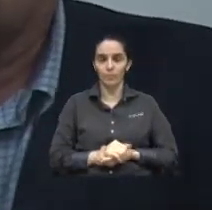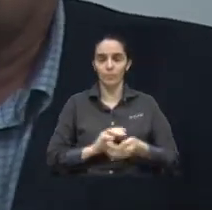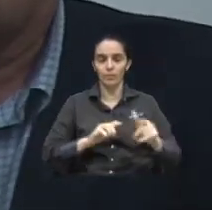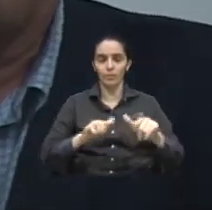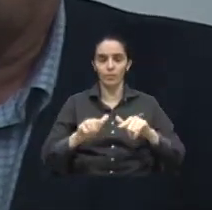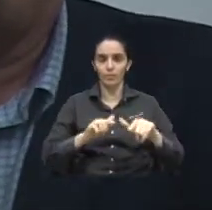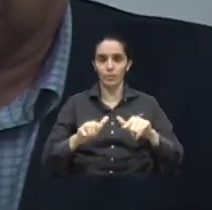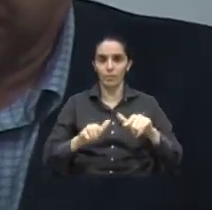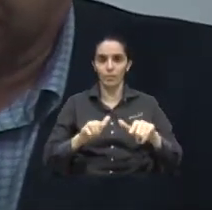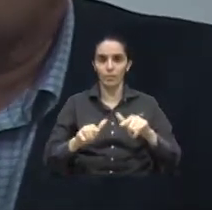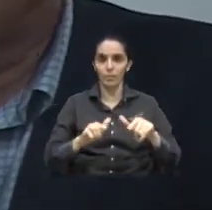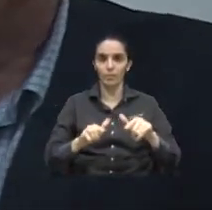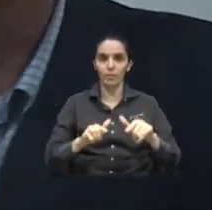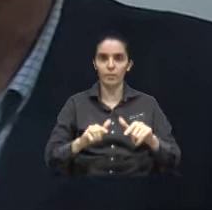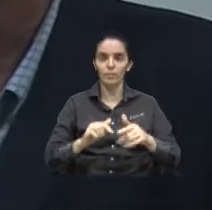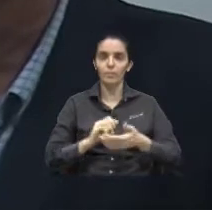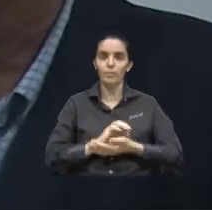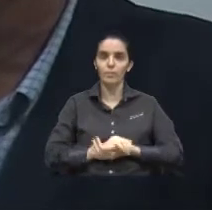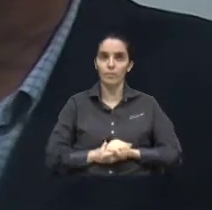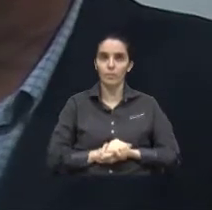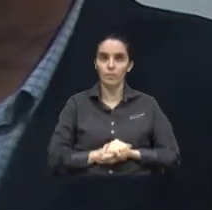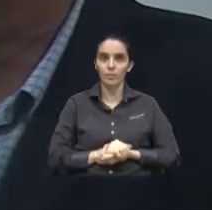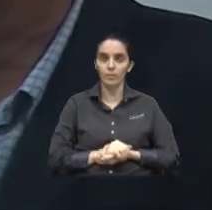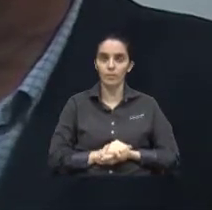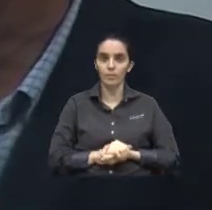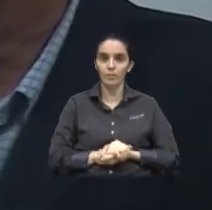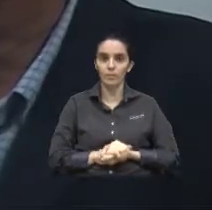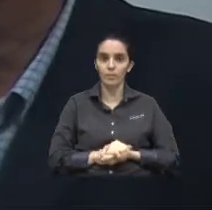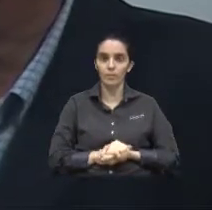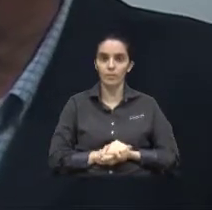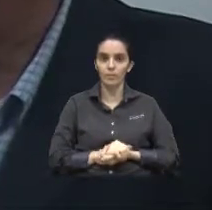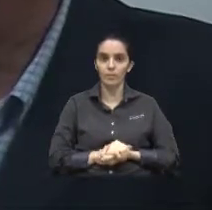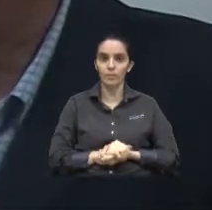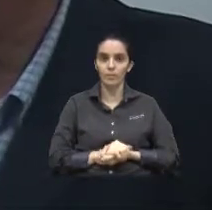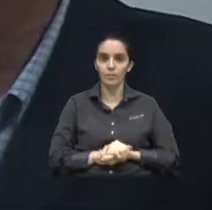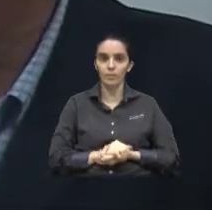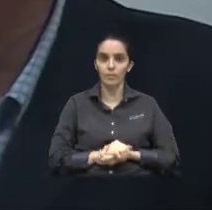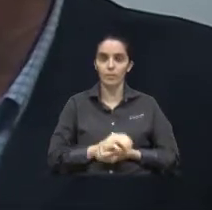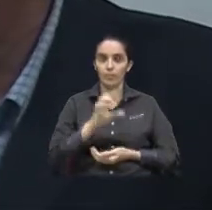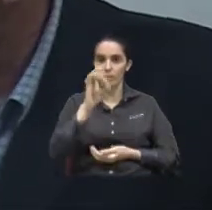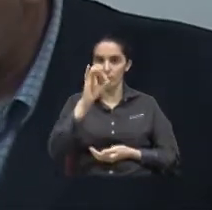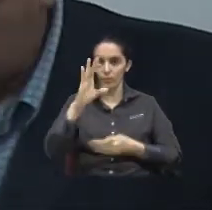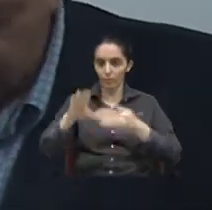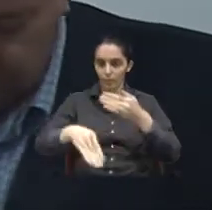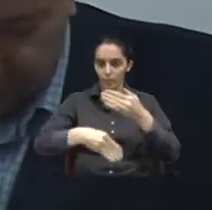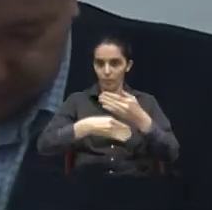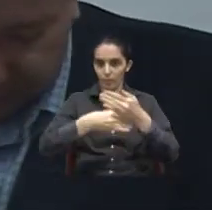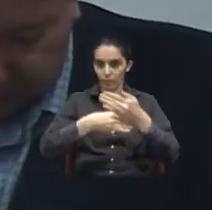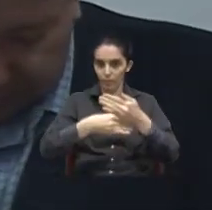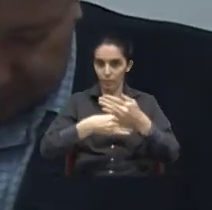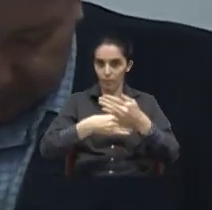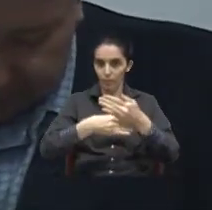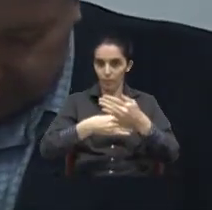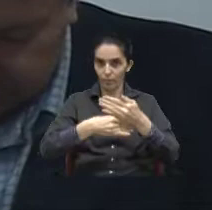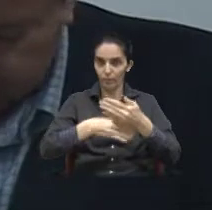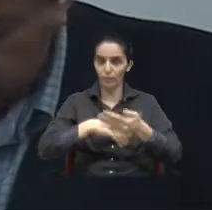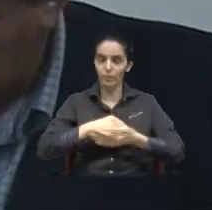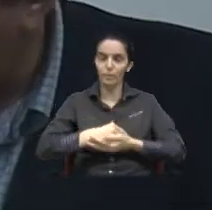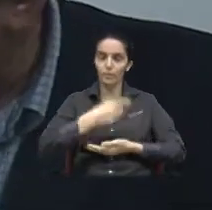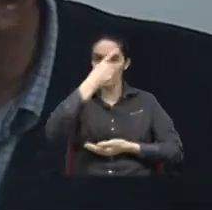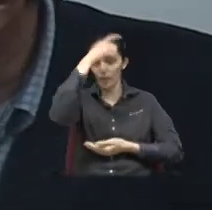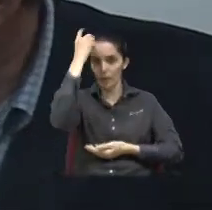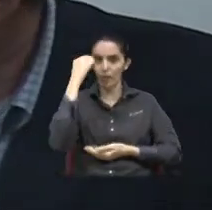trabalho da enfermagem. E eu queria só para completar o seu raciocínio das enfermagens,